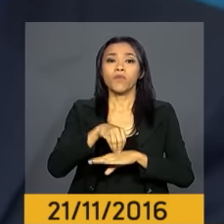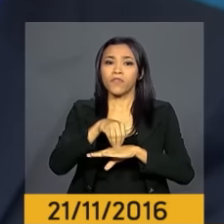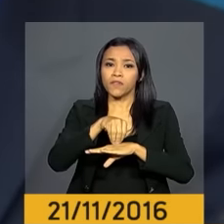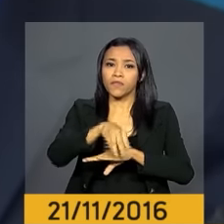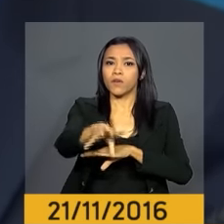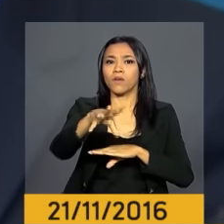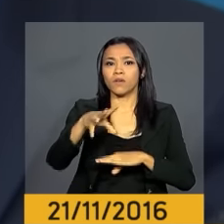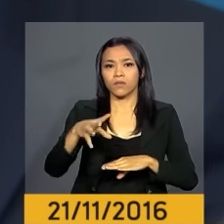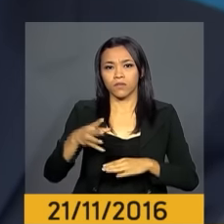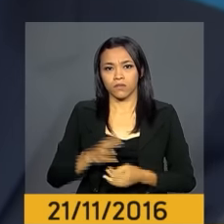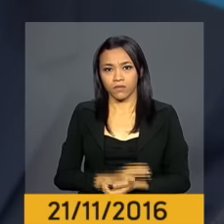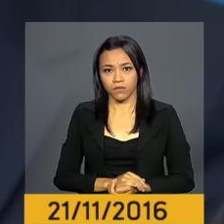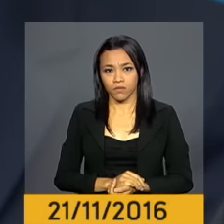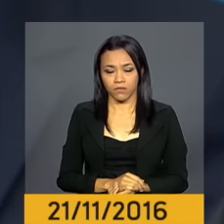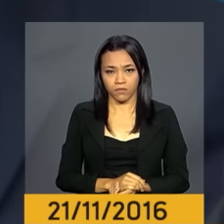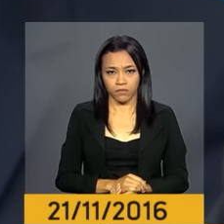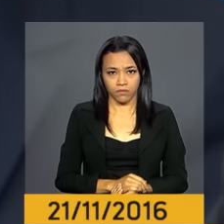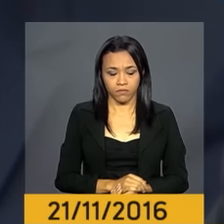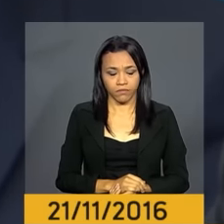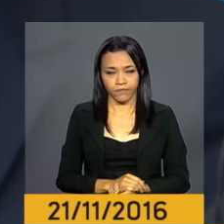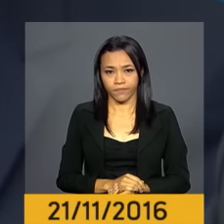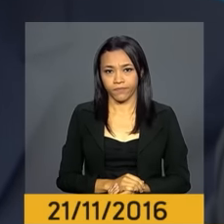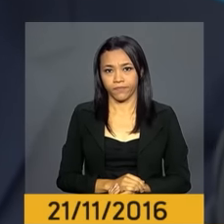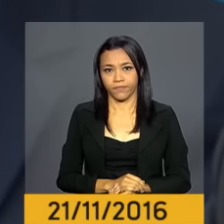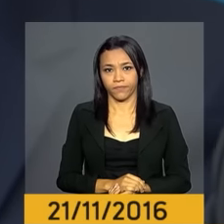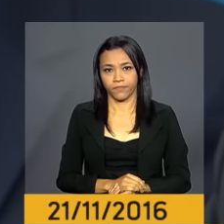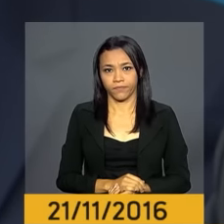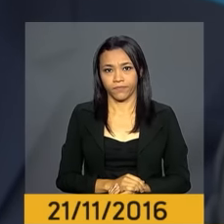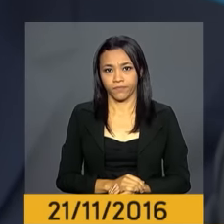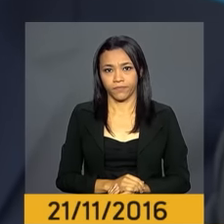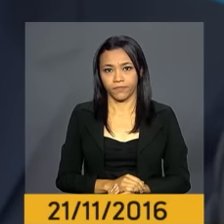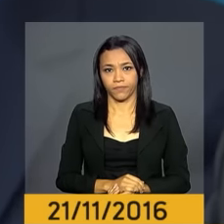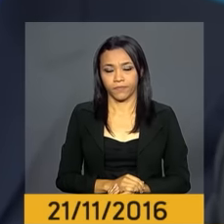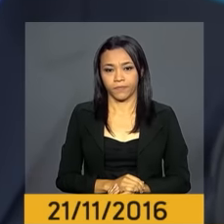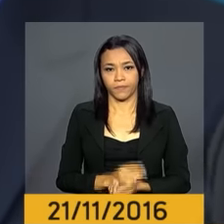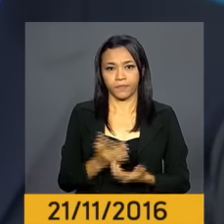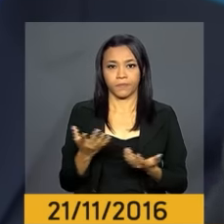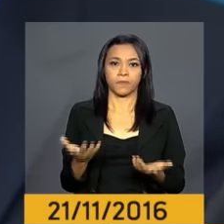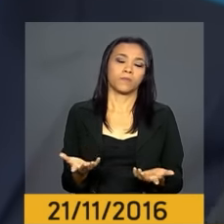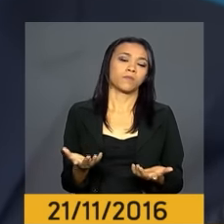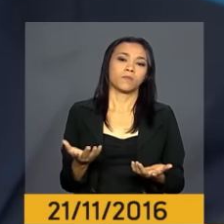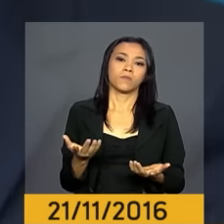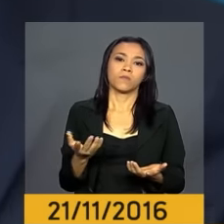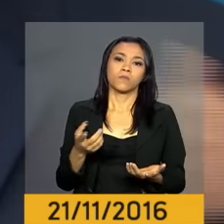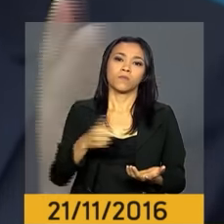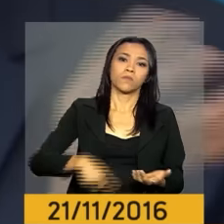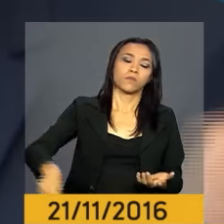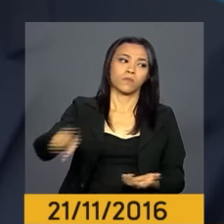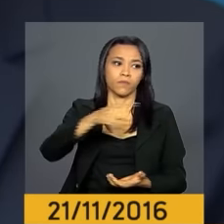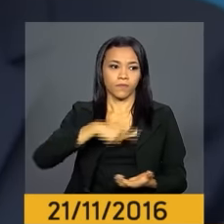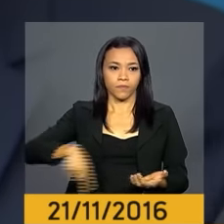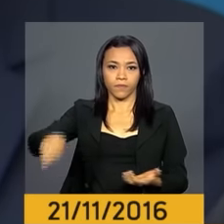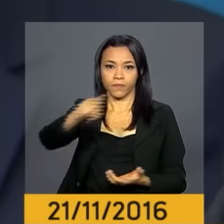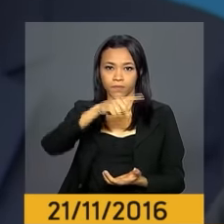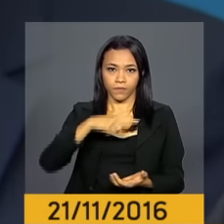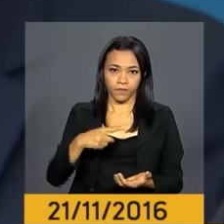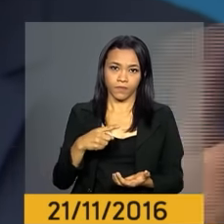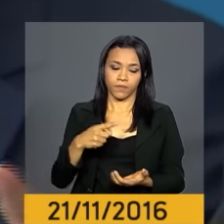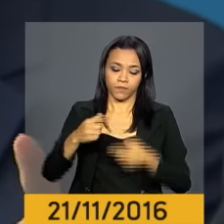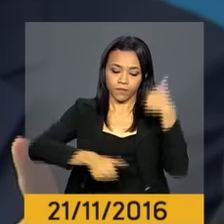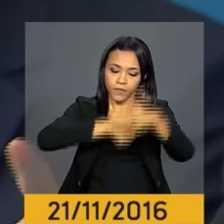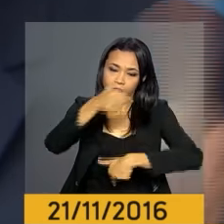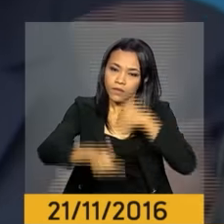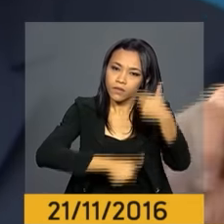acumular. Porque, olha, meus senhores e minhas senhoras, se eu mando as 4, 5 reformas de uma vez, porque os senhores podem imaginar o